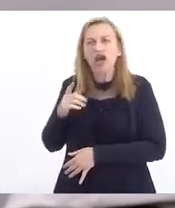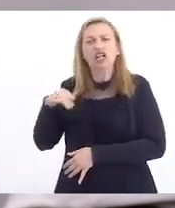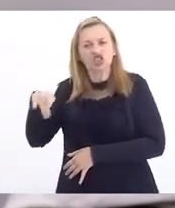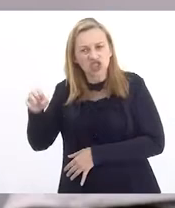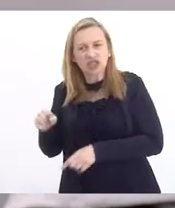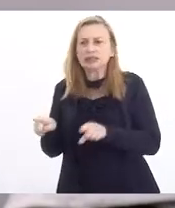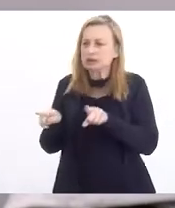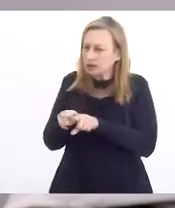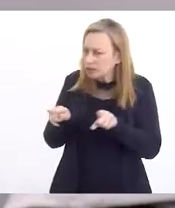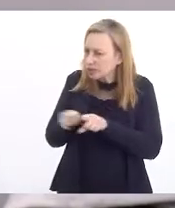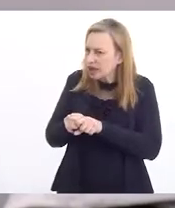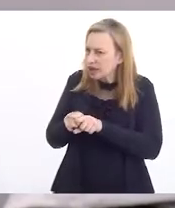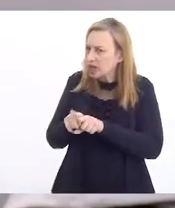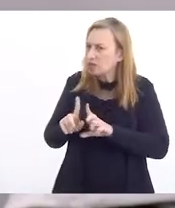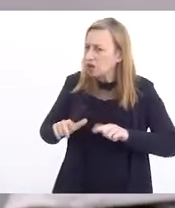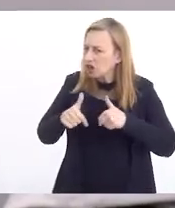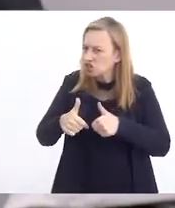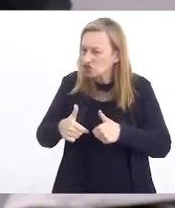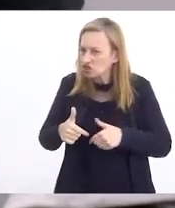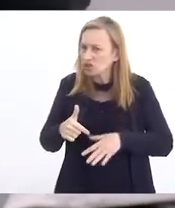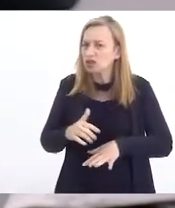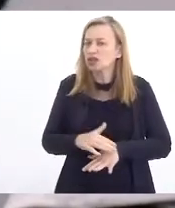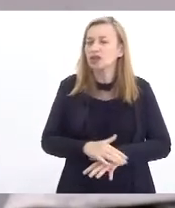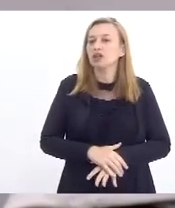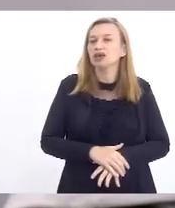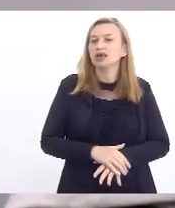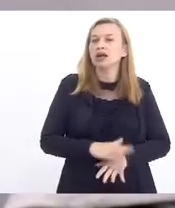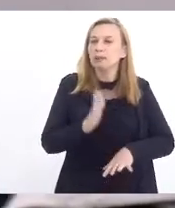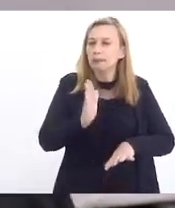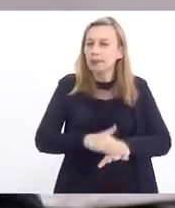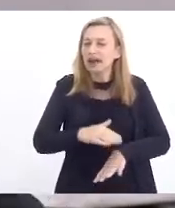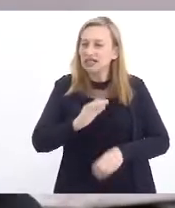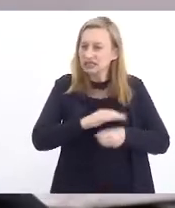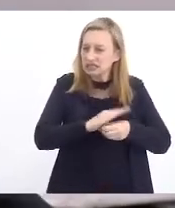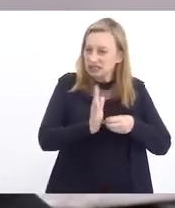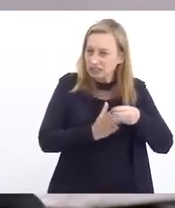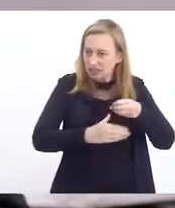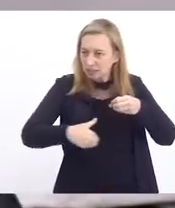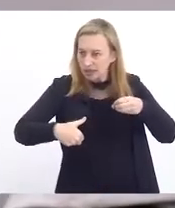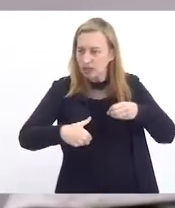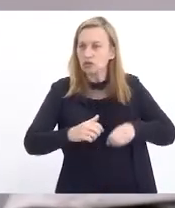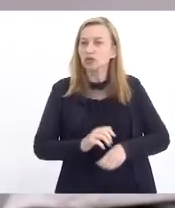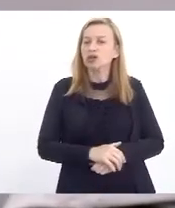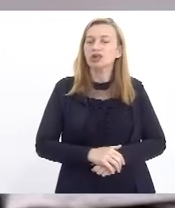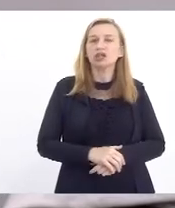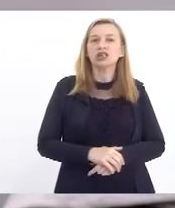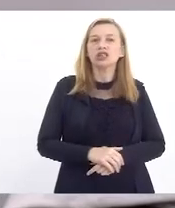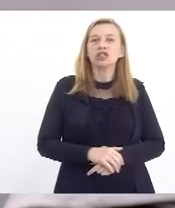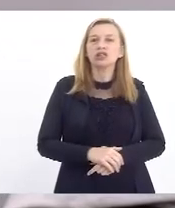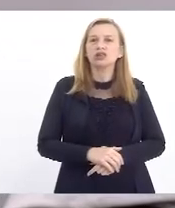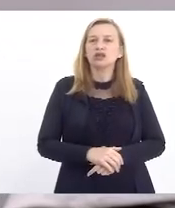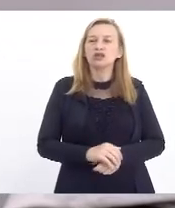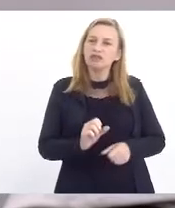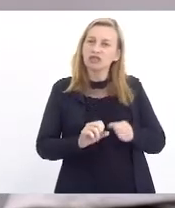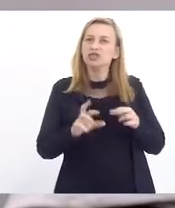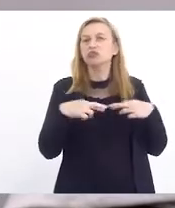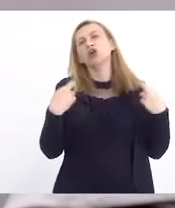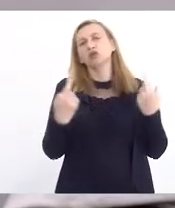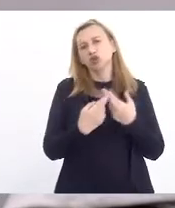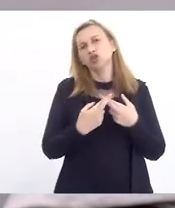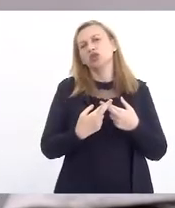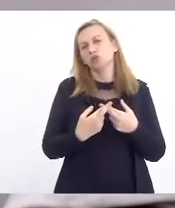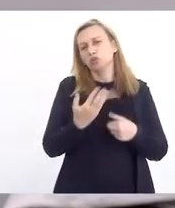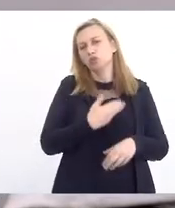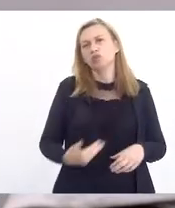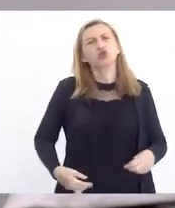Genersa também tem ação. A mais saneamento. Né? A mais saneamento. E fazemos uma audiência pública só